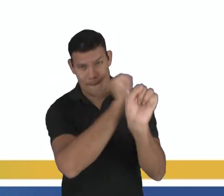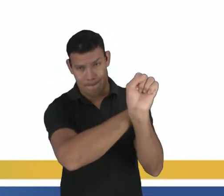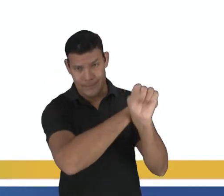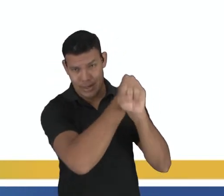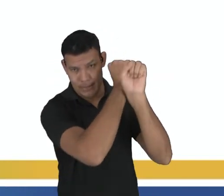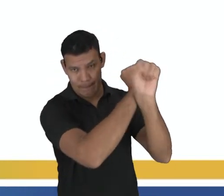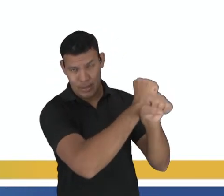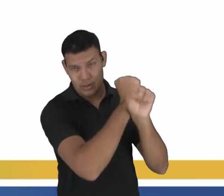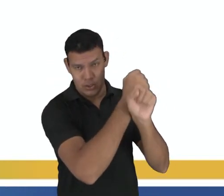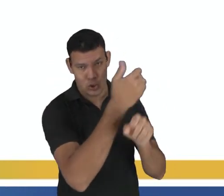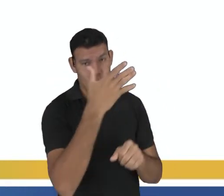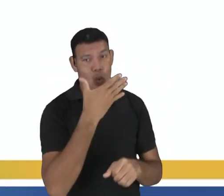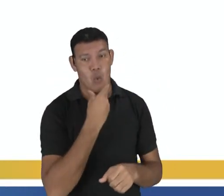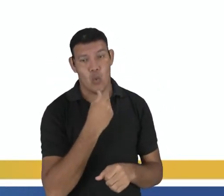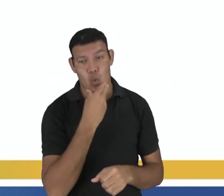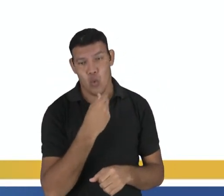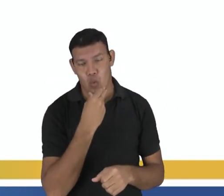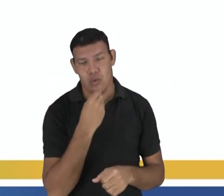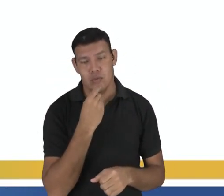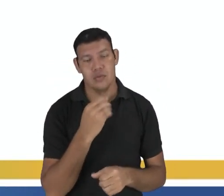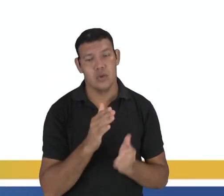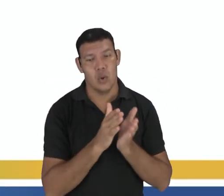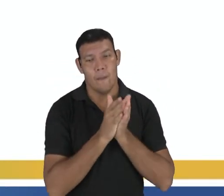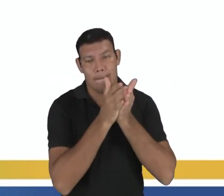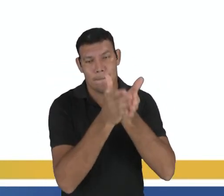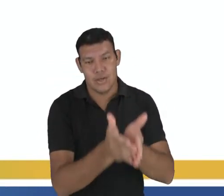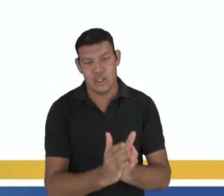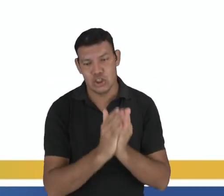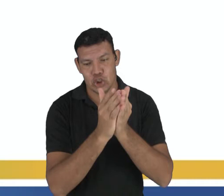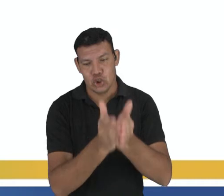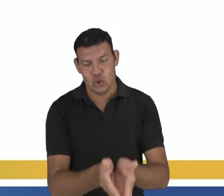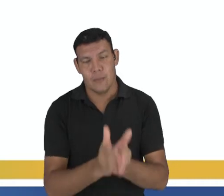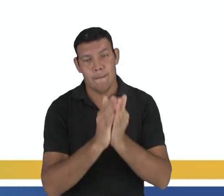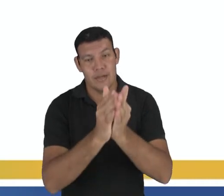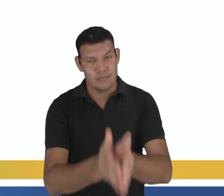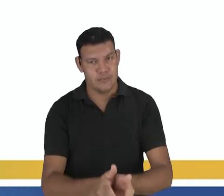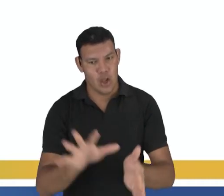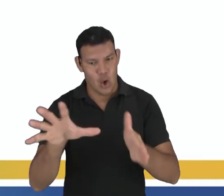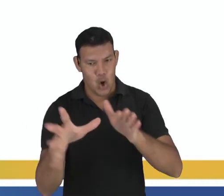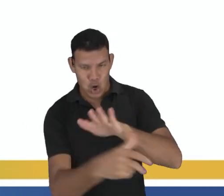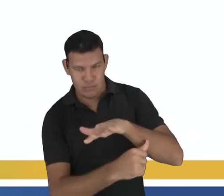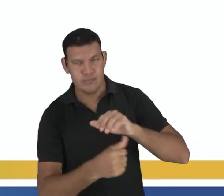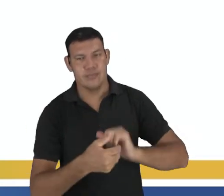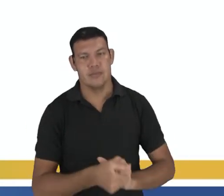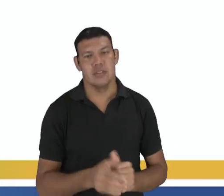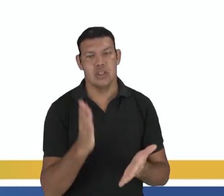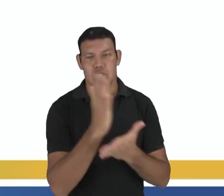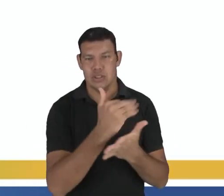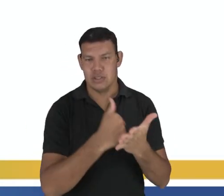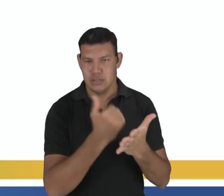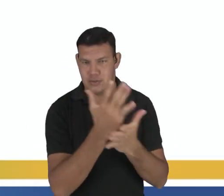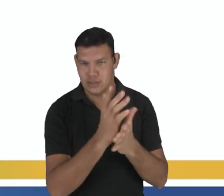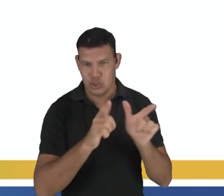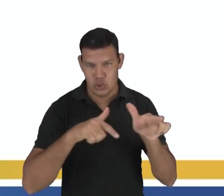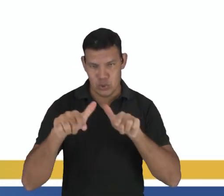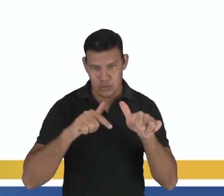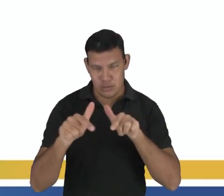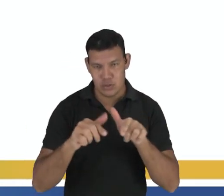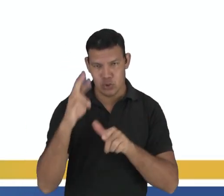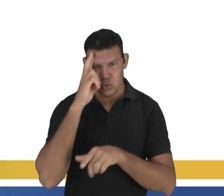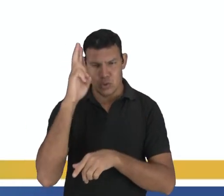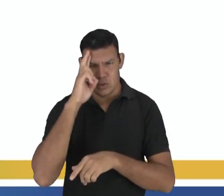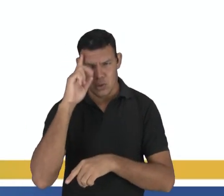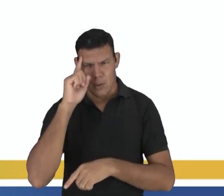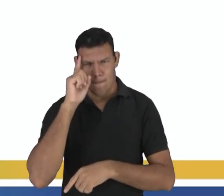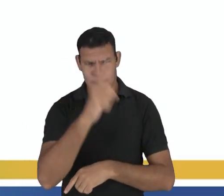escravos, esses homens na condição de escravos vinham. Havia uma divisão de tarefas e todos trabalhavam. Um líder geralmente comandava